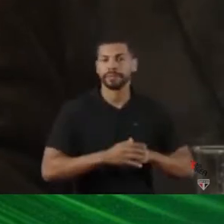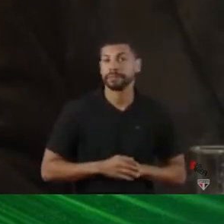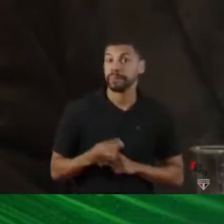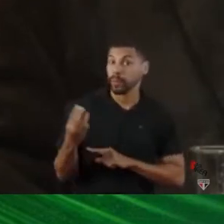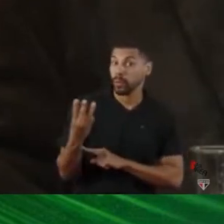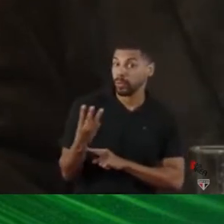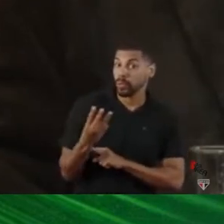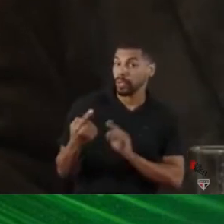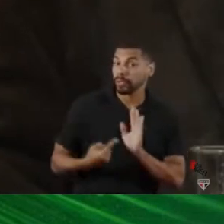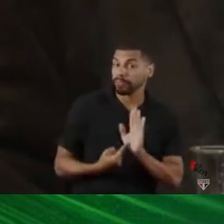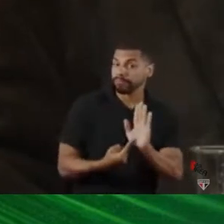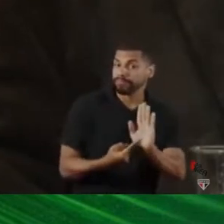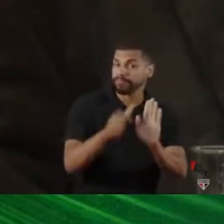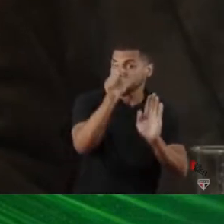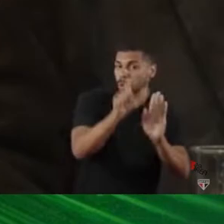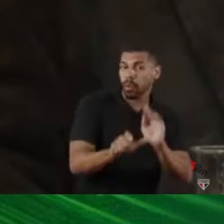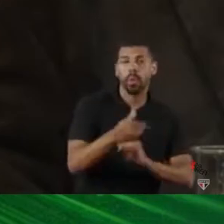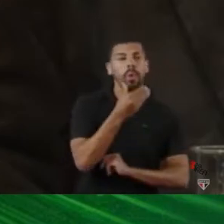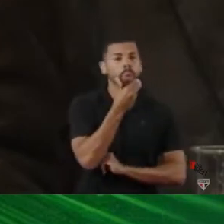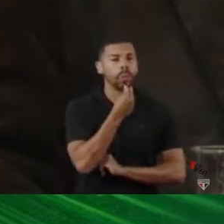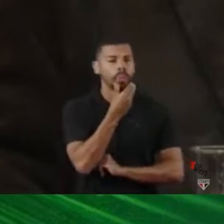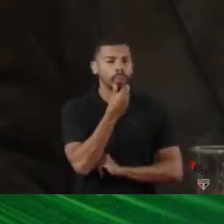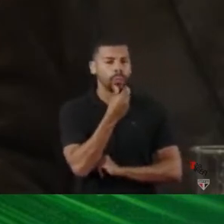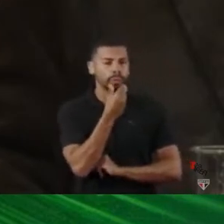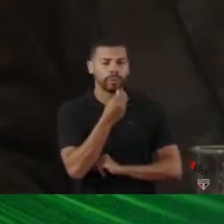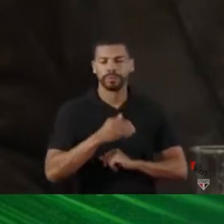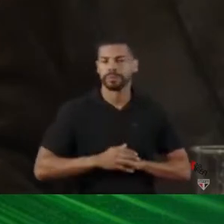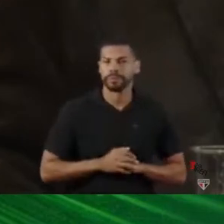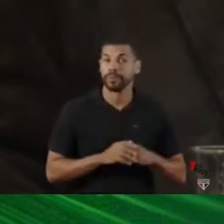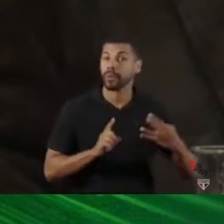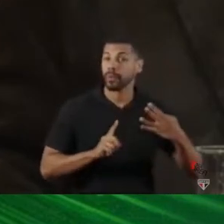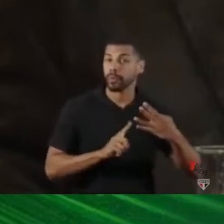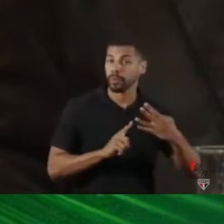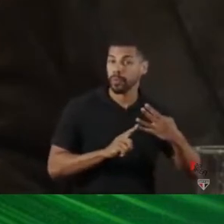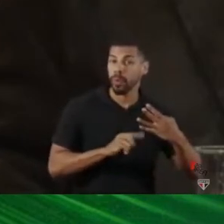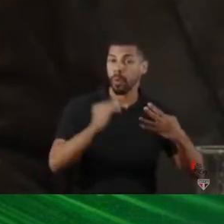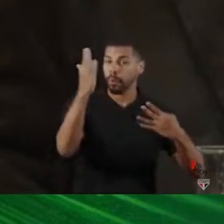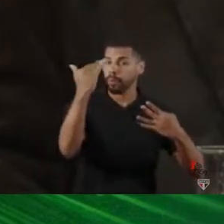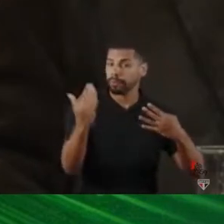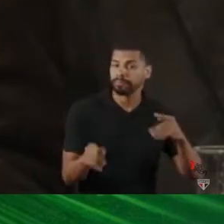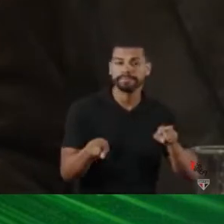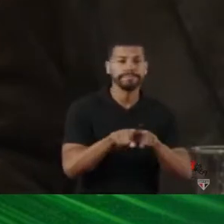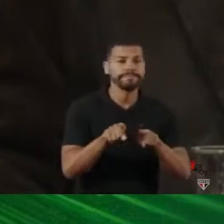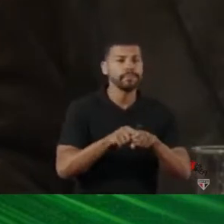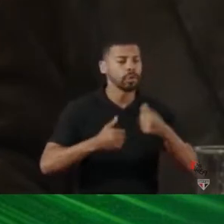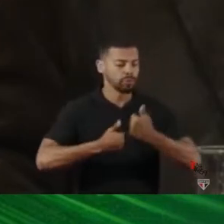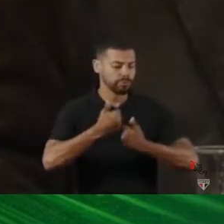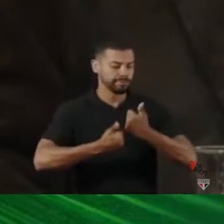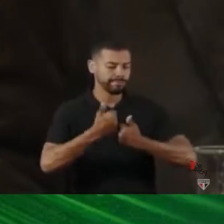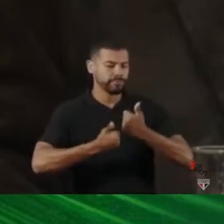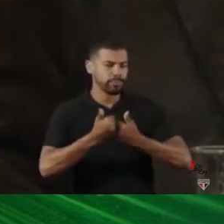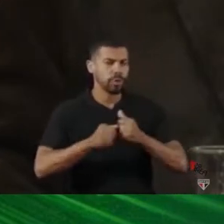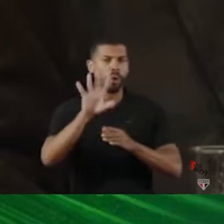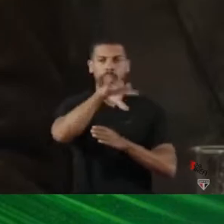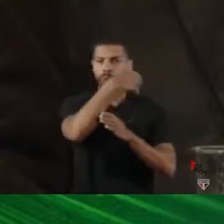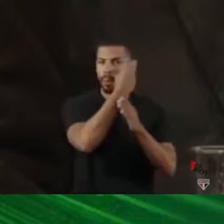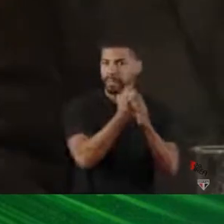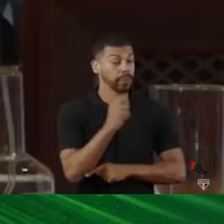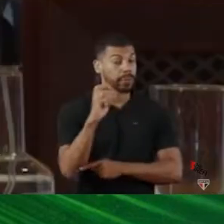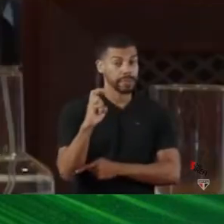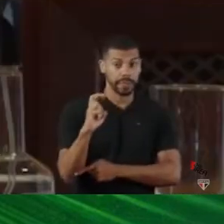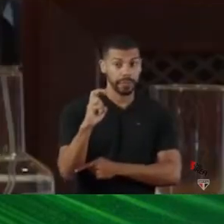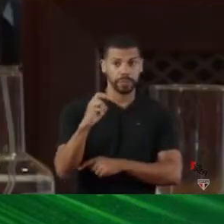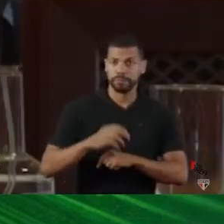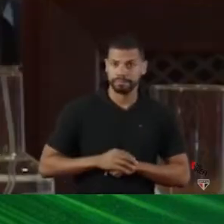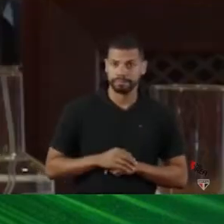homenagem a Leônidas da Silva 4 homenagem aos jogadores do basquete cinco